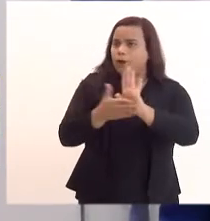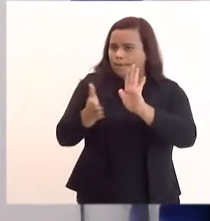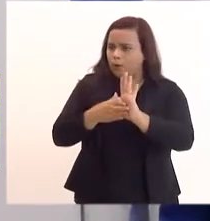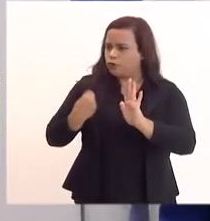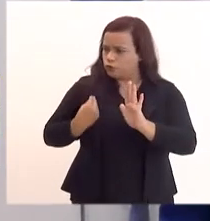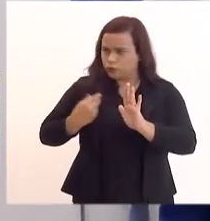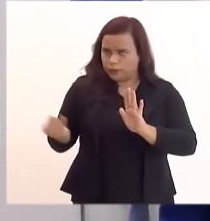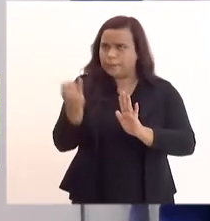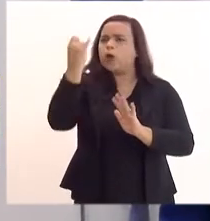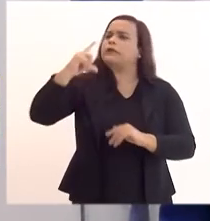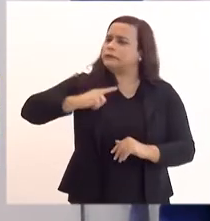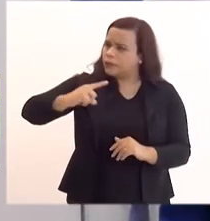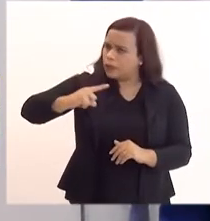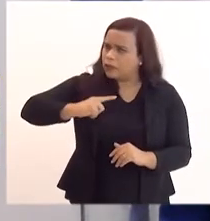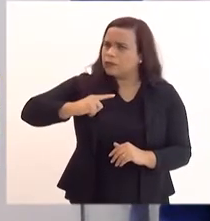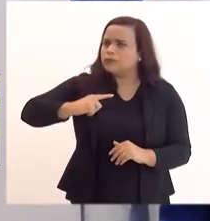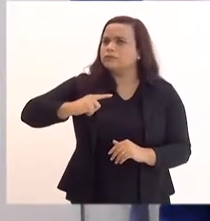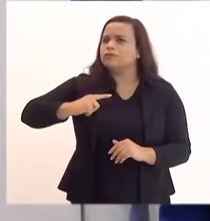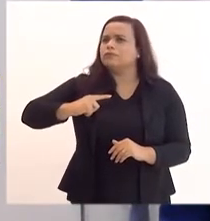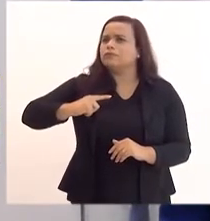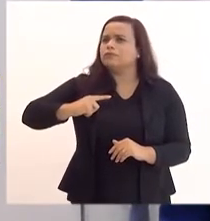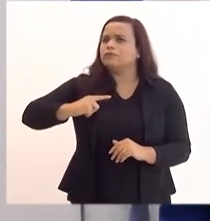e relevante...